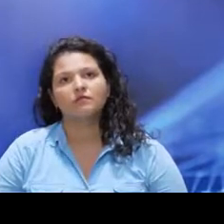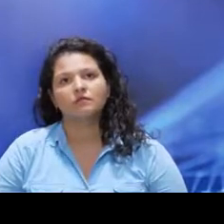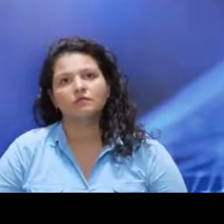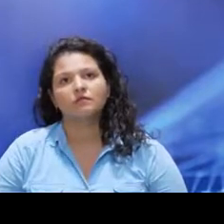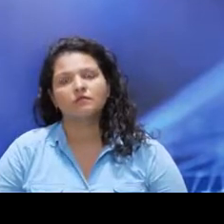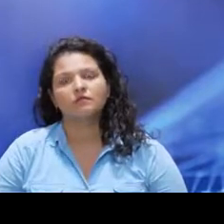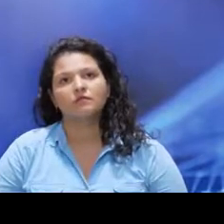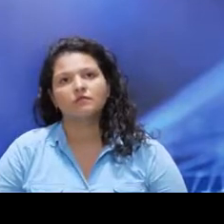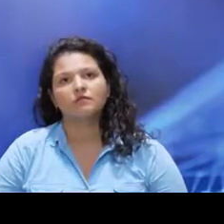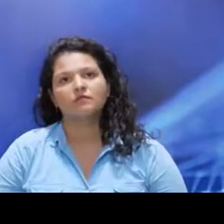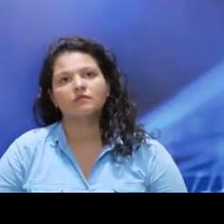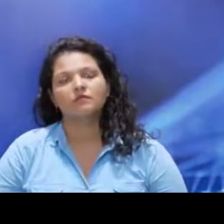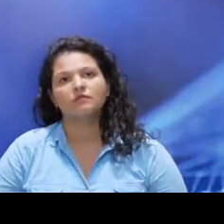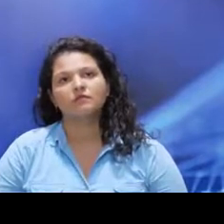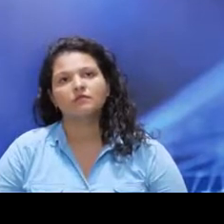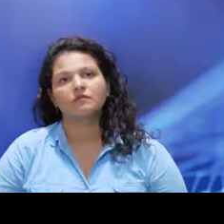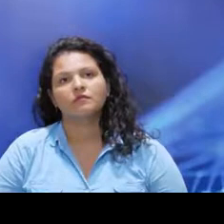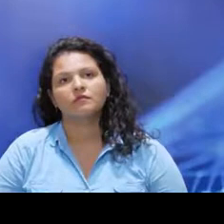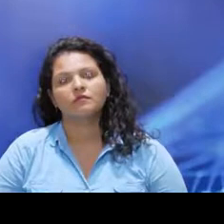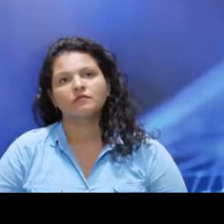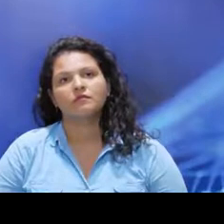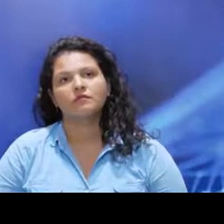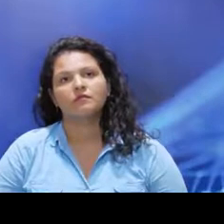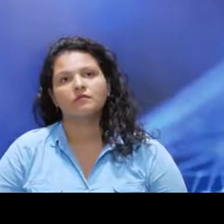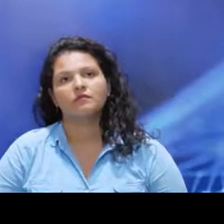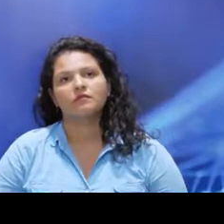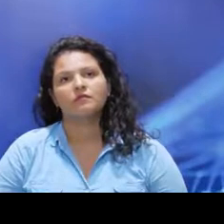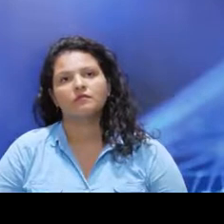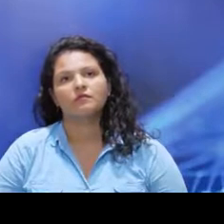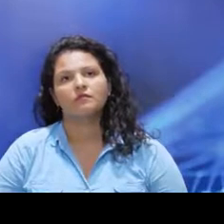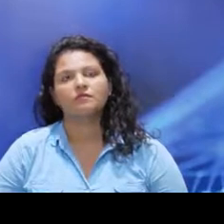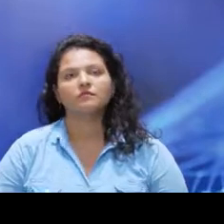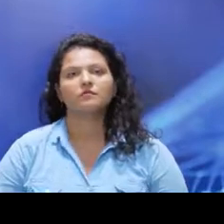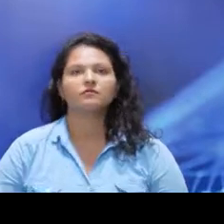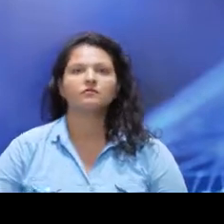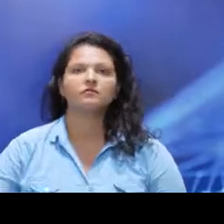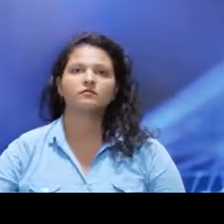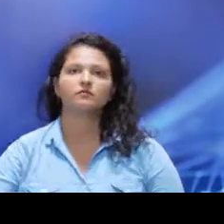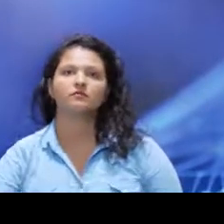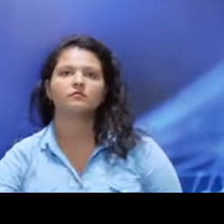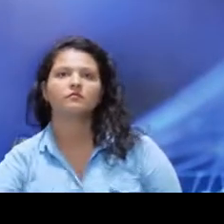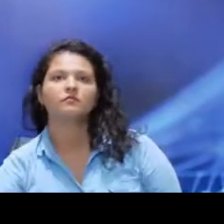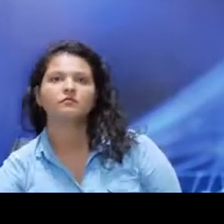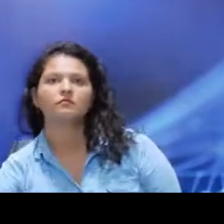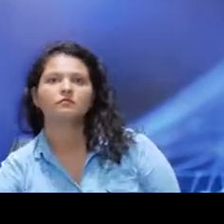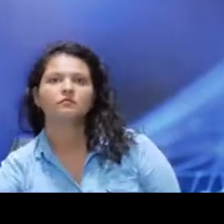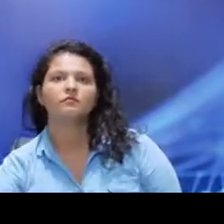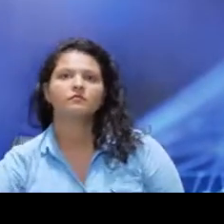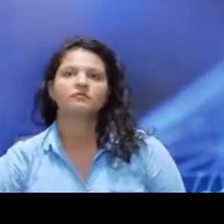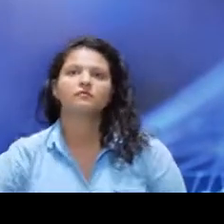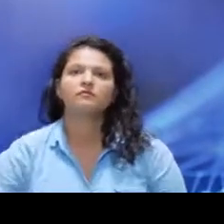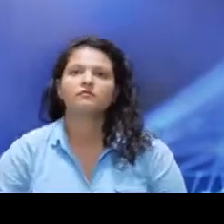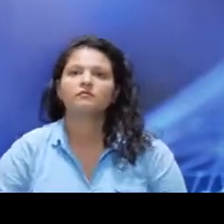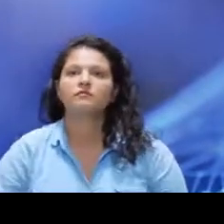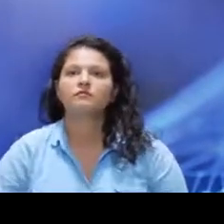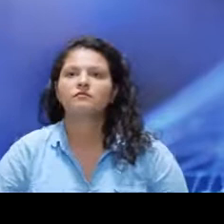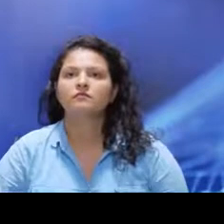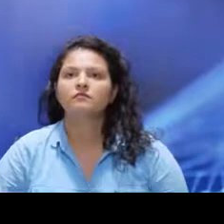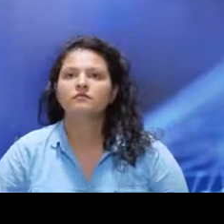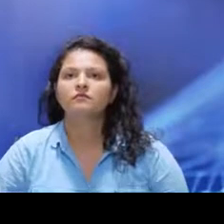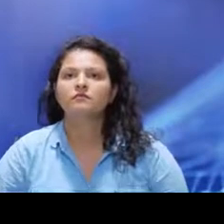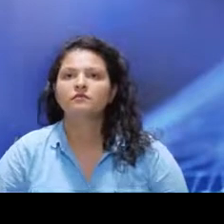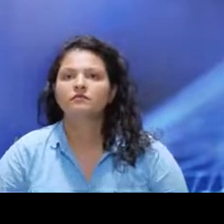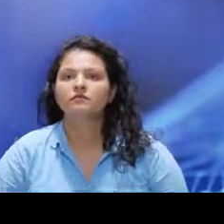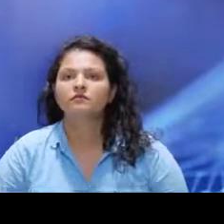Então, independente aí do material que a gente está ensilando, devemos lembrar do teor de matéria seca, né?